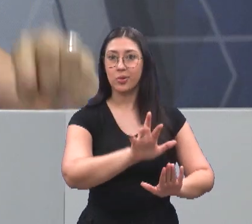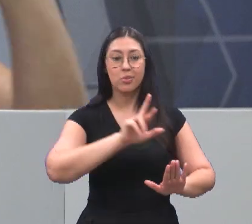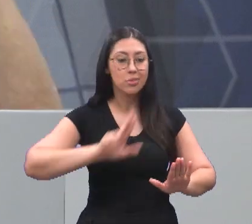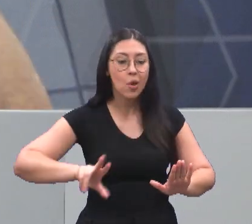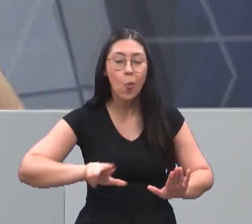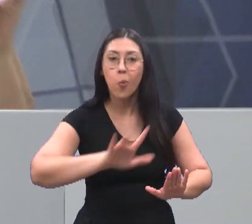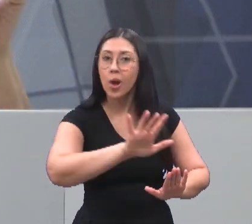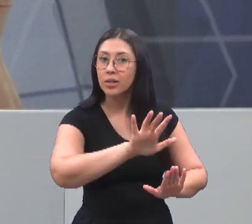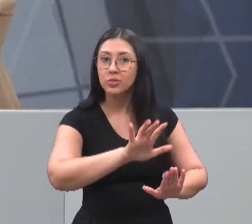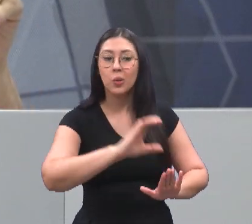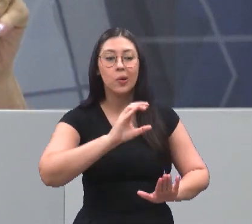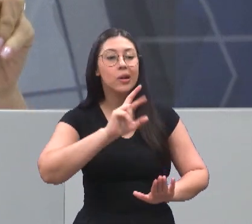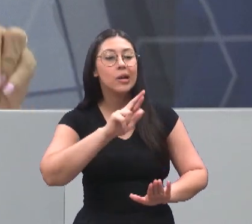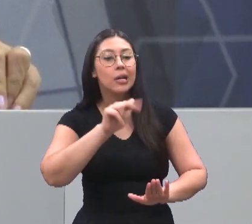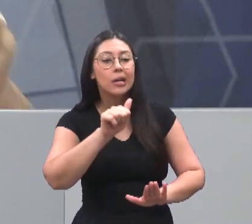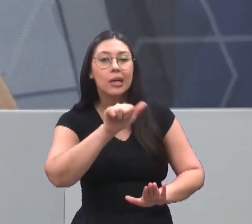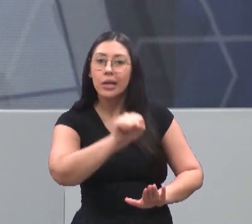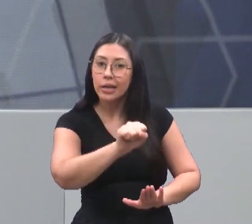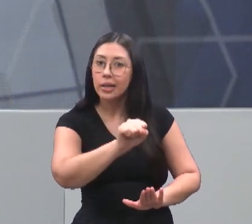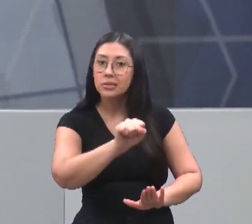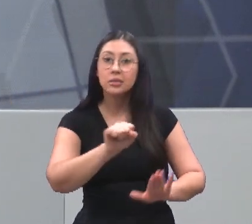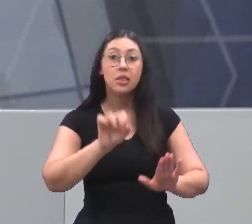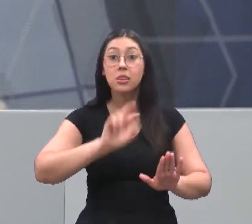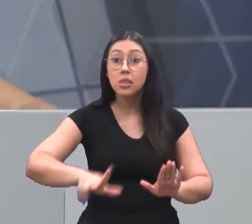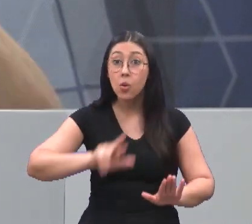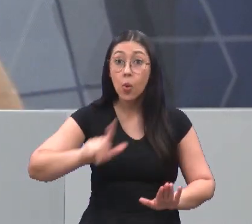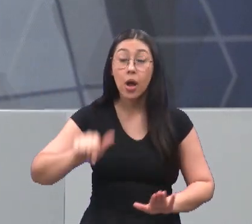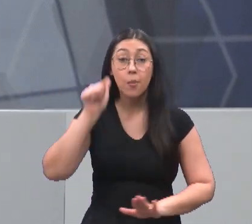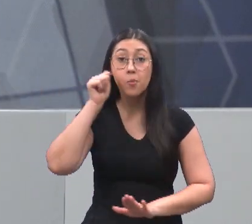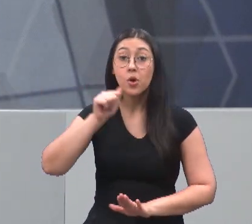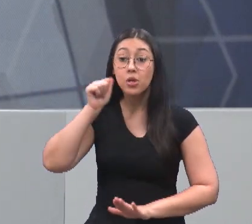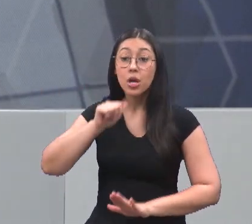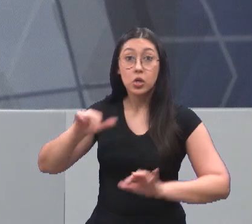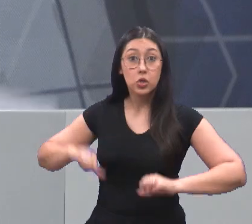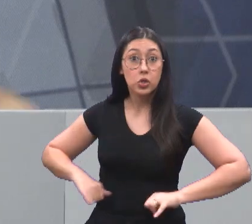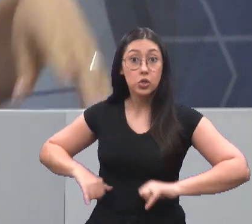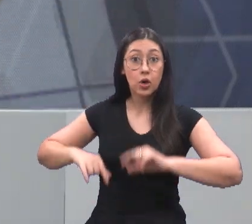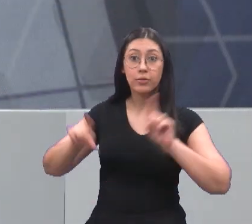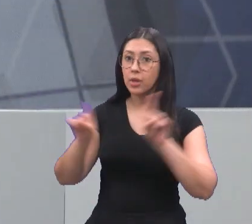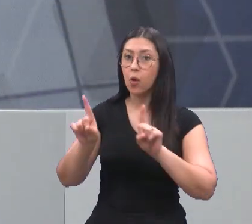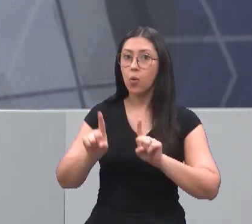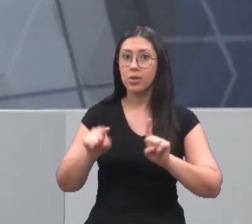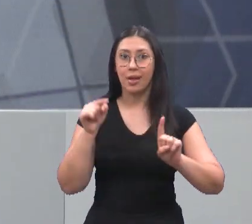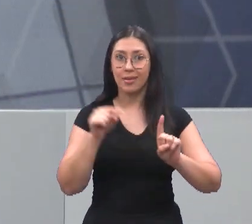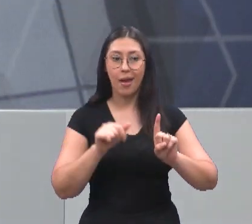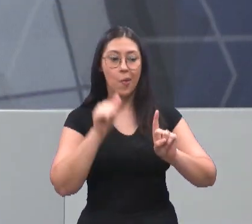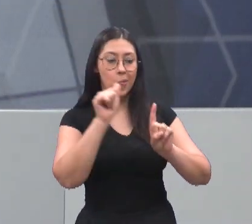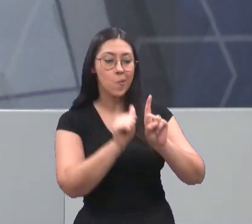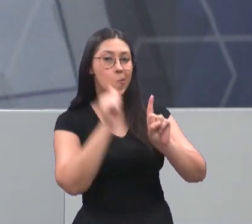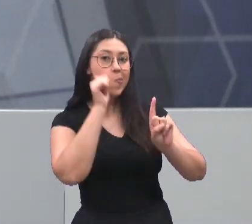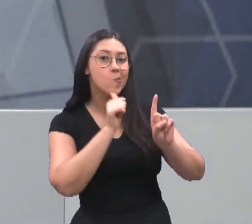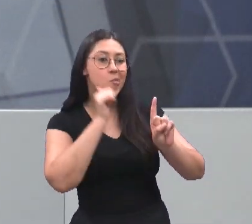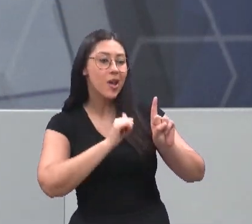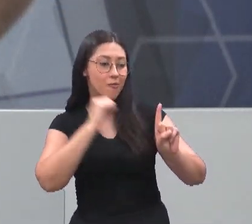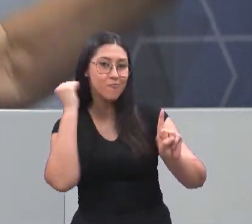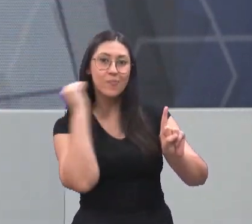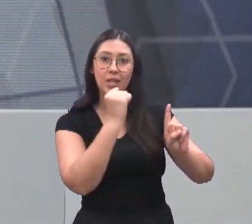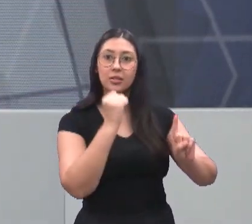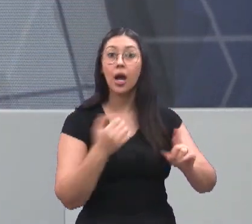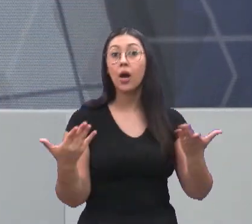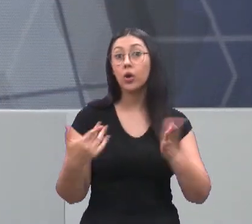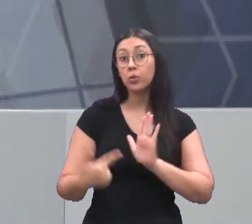CRAS, nós não estamos falando de mulheres que sofrem violência, nós estamos falando de feminicídio. Passa aí que tem um vídeo do seu Rodolfo.